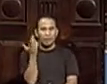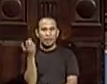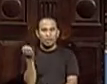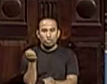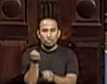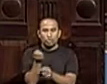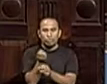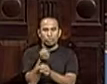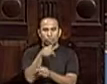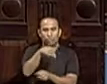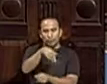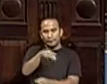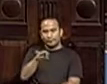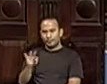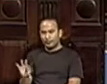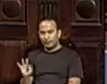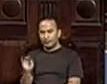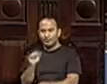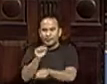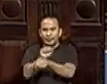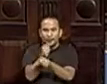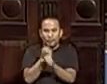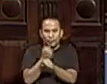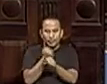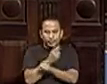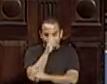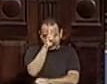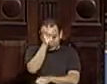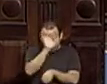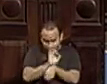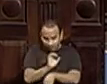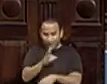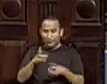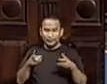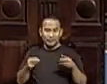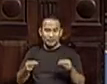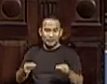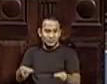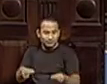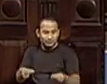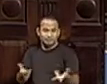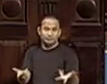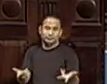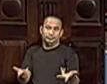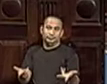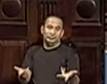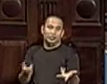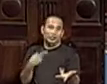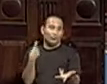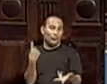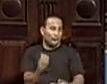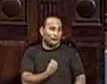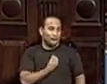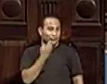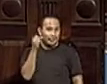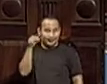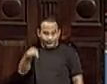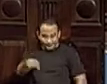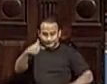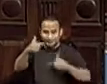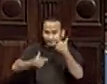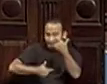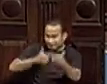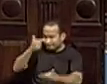estão paralisadas as obras do Hospital Estadual do Câncer. E nós estamos aqui numa